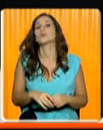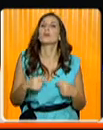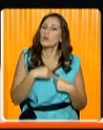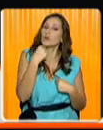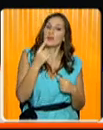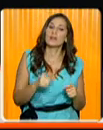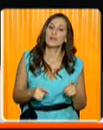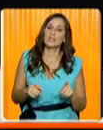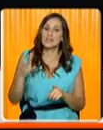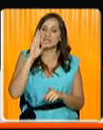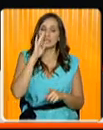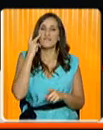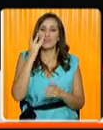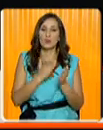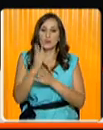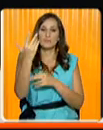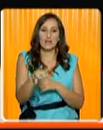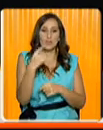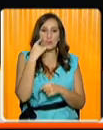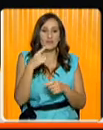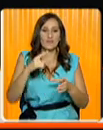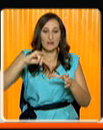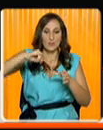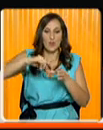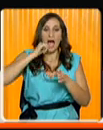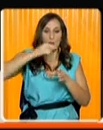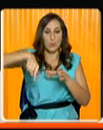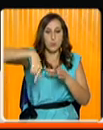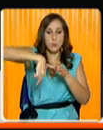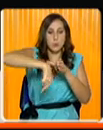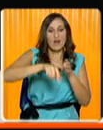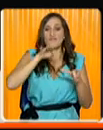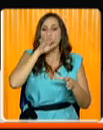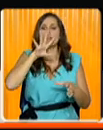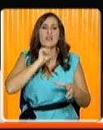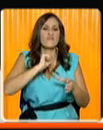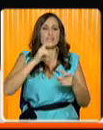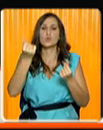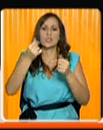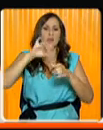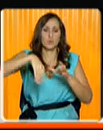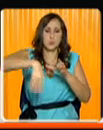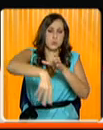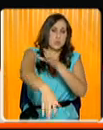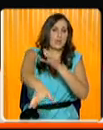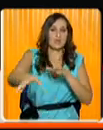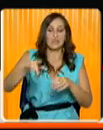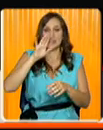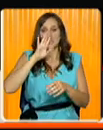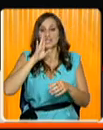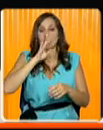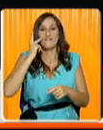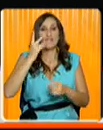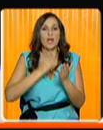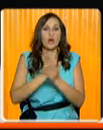Eu vou-vos dizer, olha, se a nossa vida correr mal, olha, estão a ver um ralo, vai tudo para ali abaixo. É família, é filhos, é dinheiro, é tudo. Agora, se a nossa